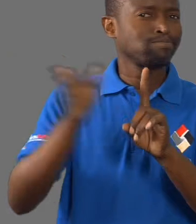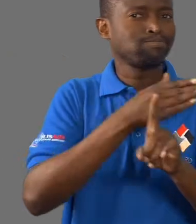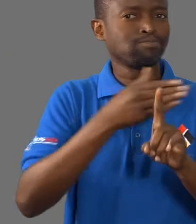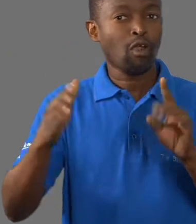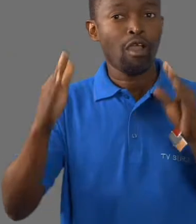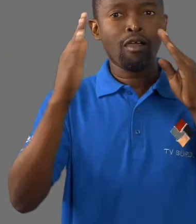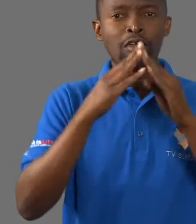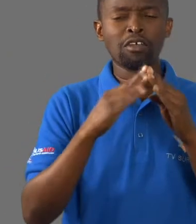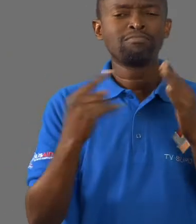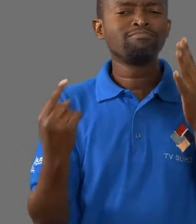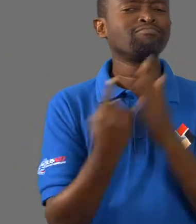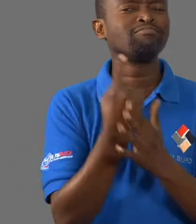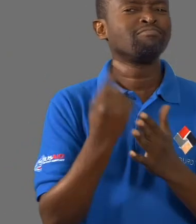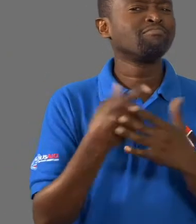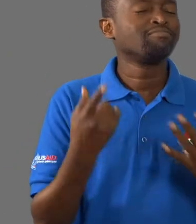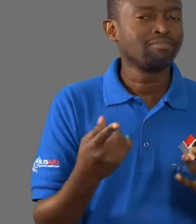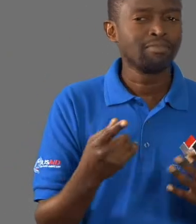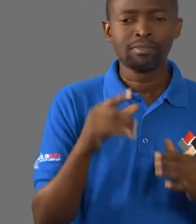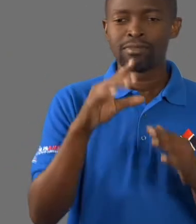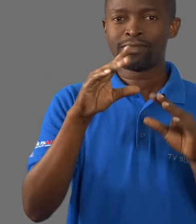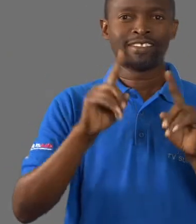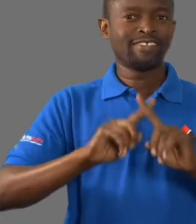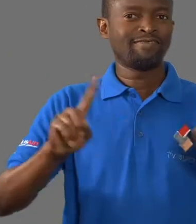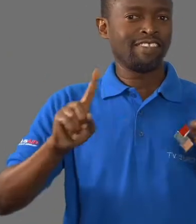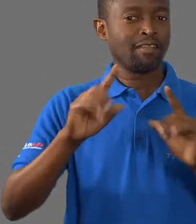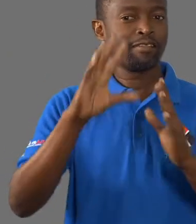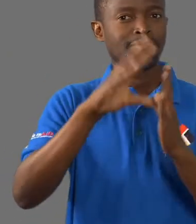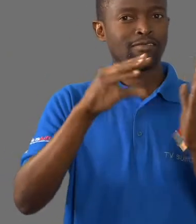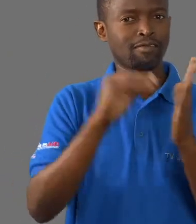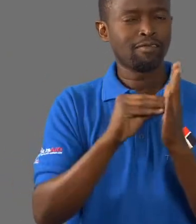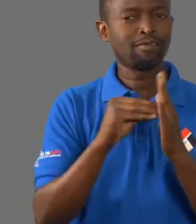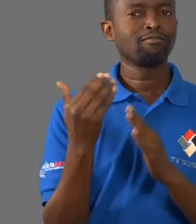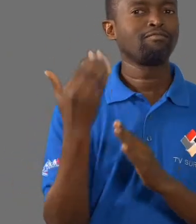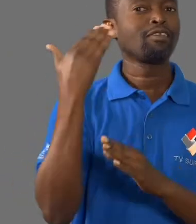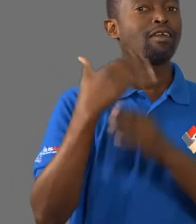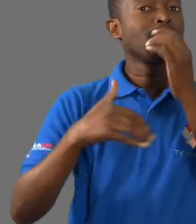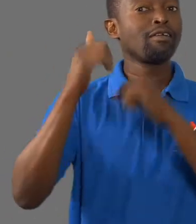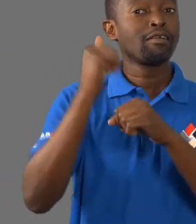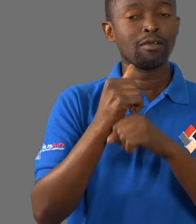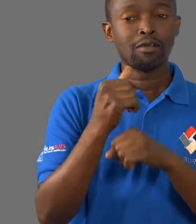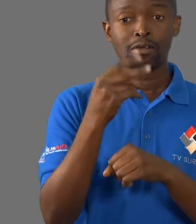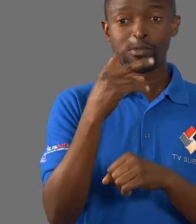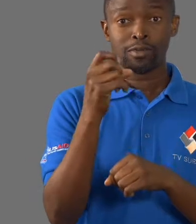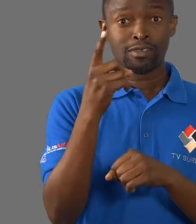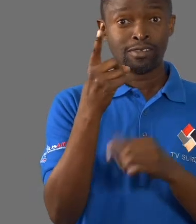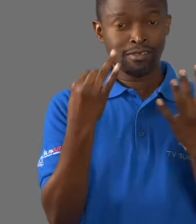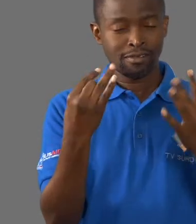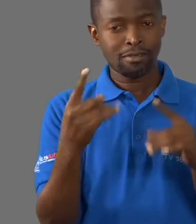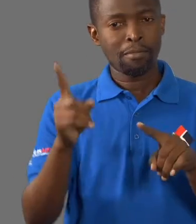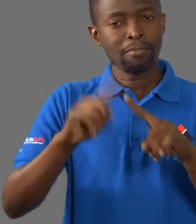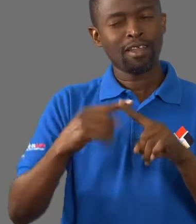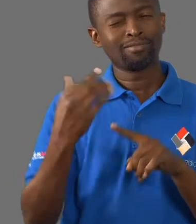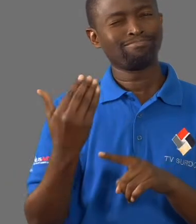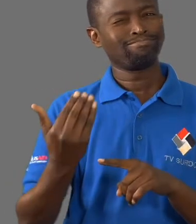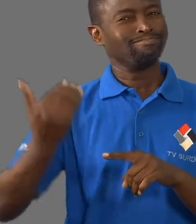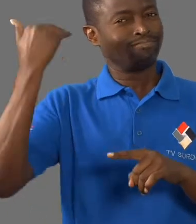2017 registou mais de 10 mil casos de violência doméstica em relação a 2016.